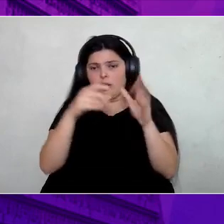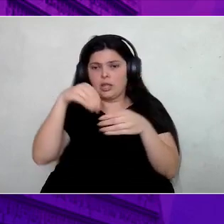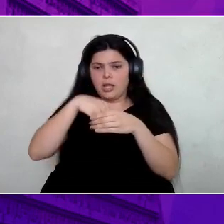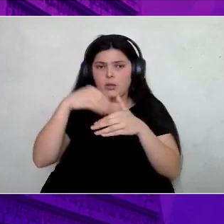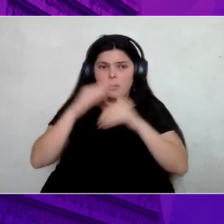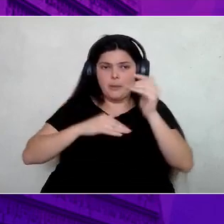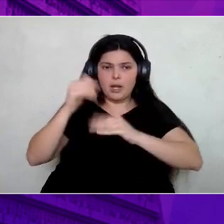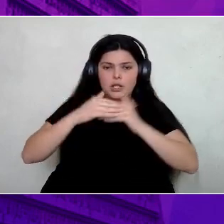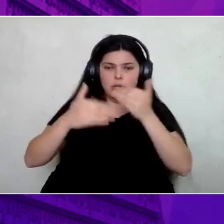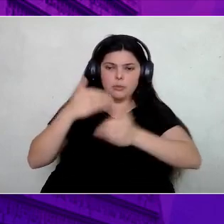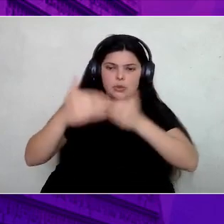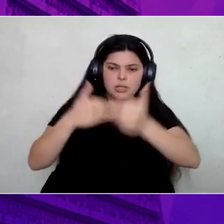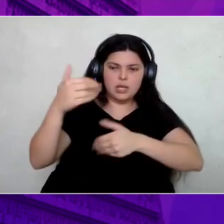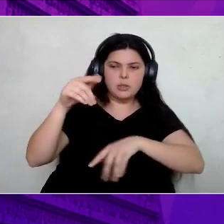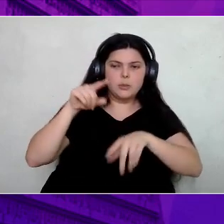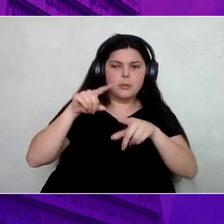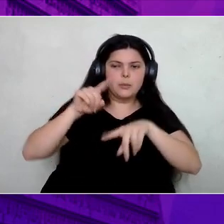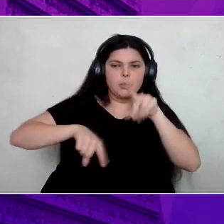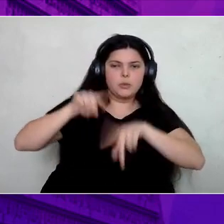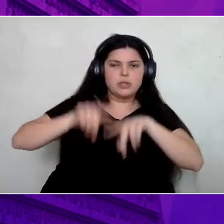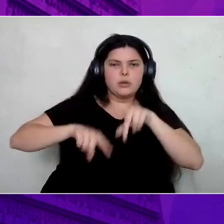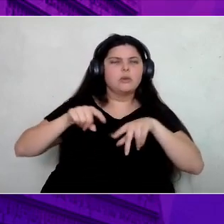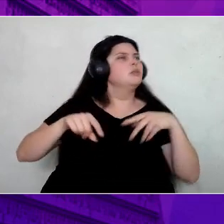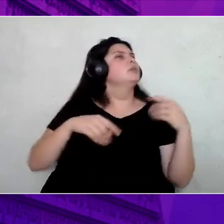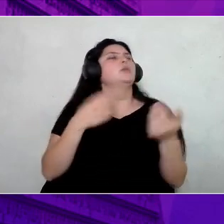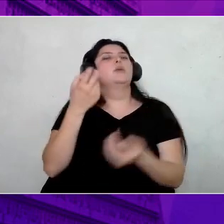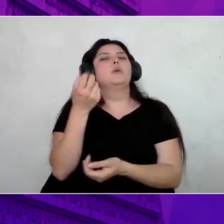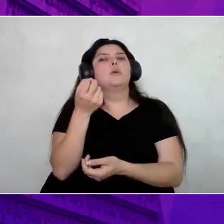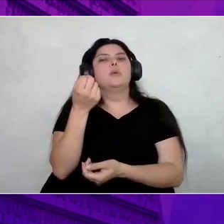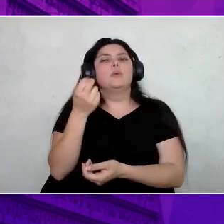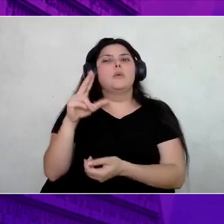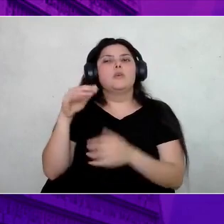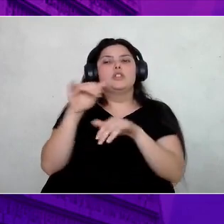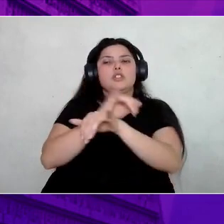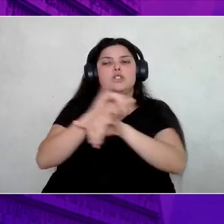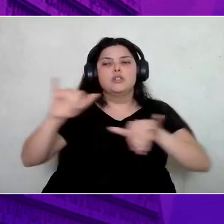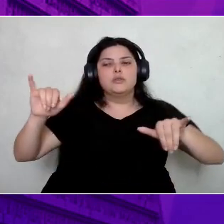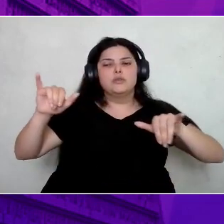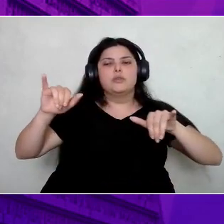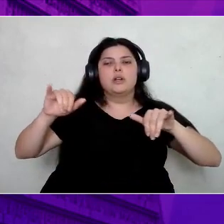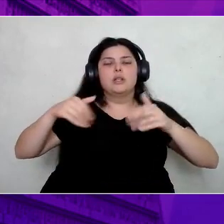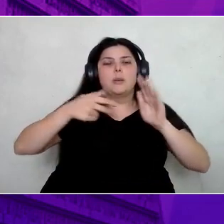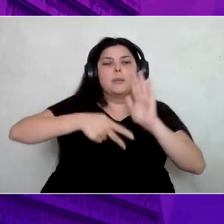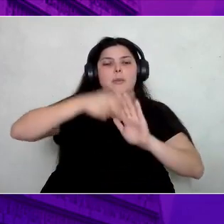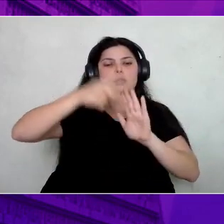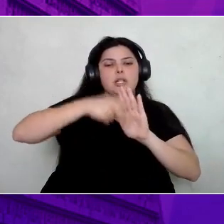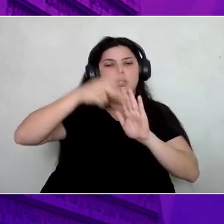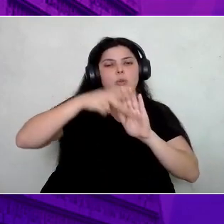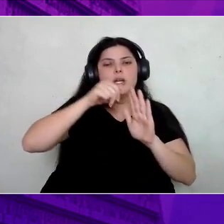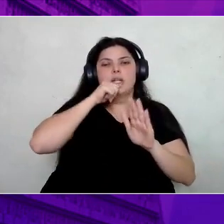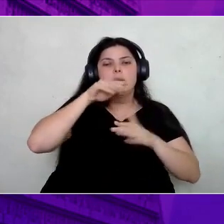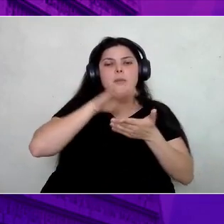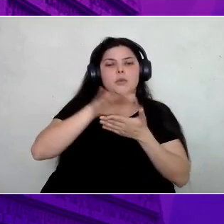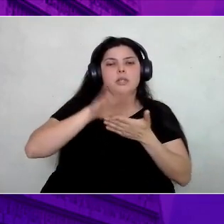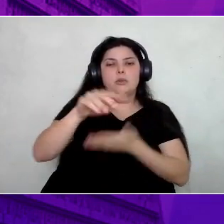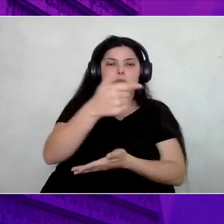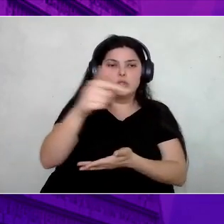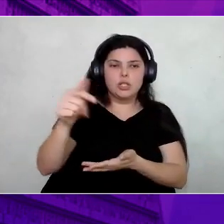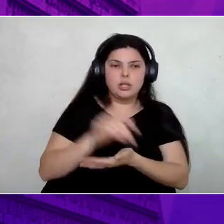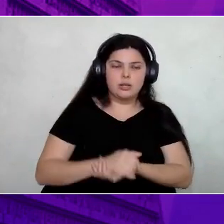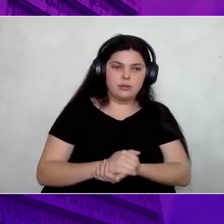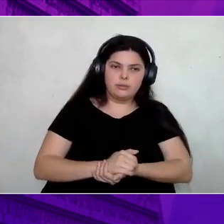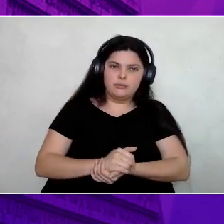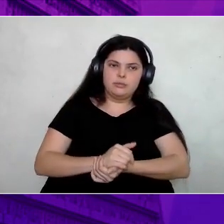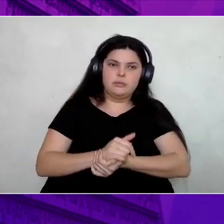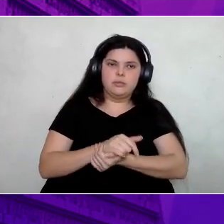para produtividade, ou o que era divulgado na mídia eram projetos que ainda não estavam em produção. Eram projetos, eram promessas de